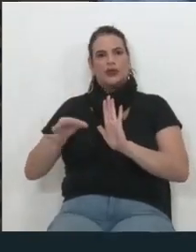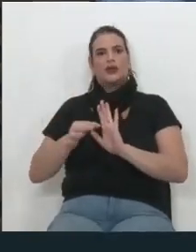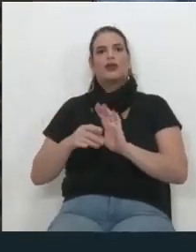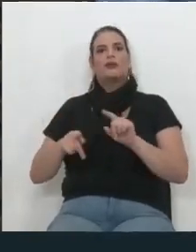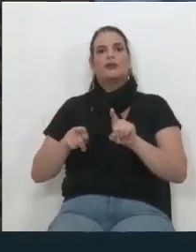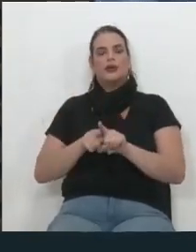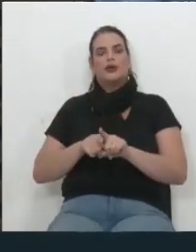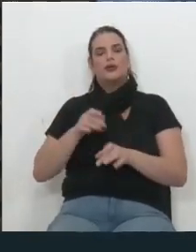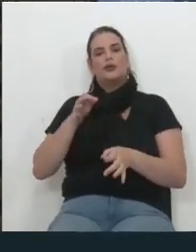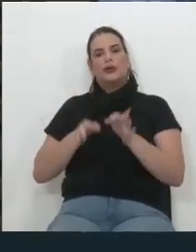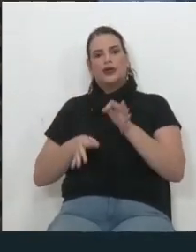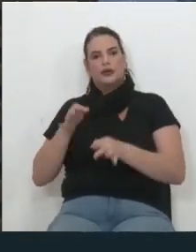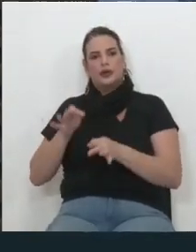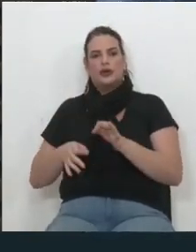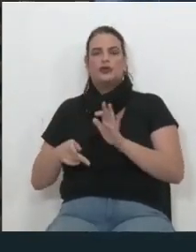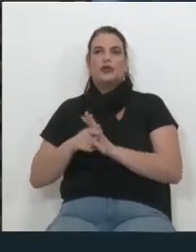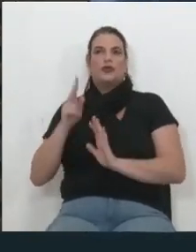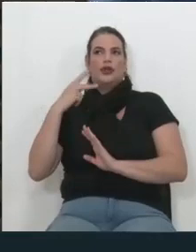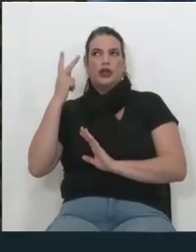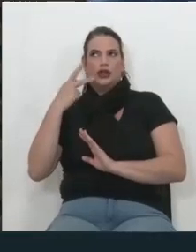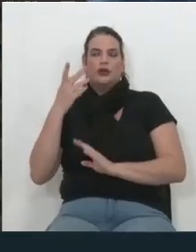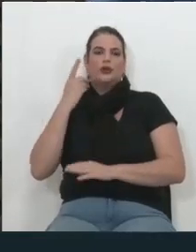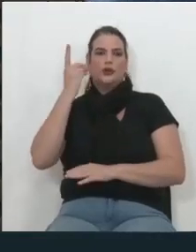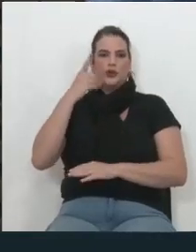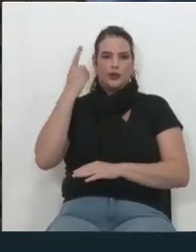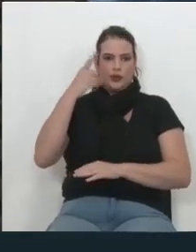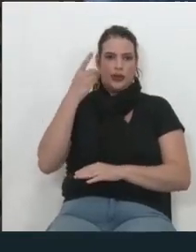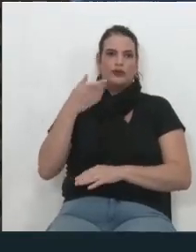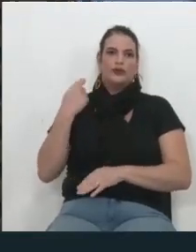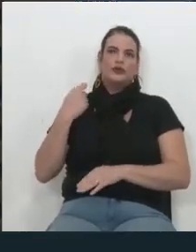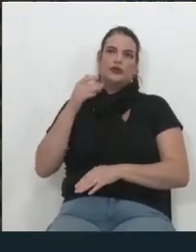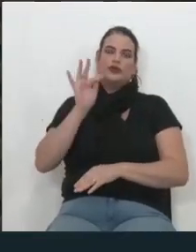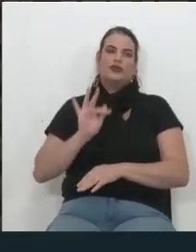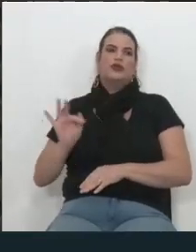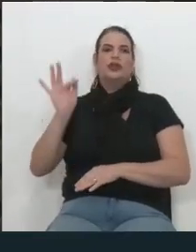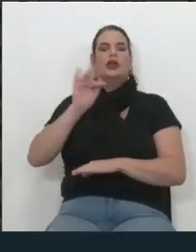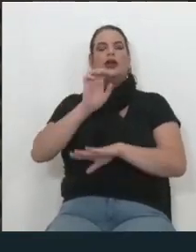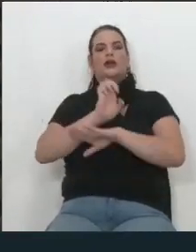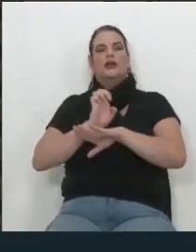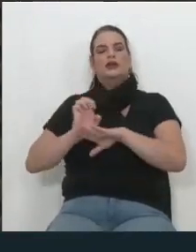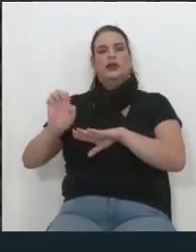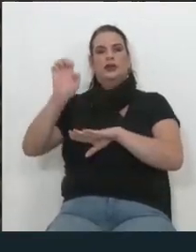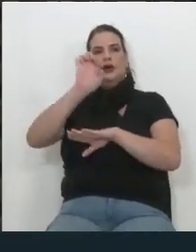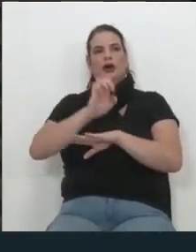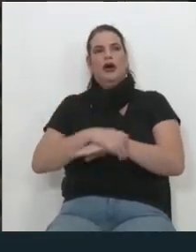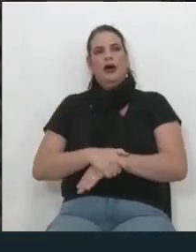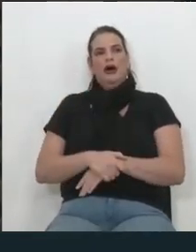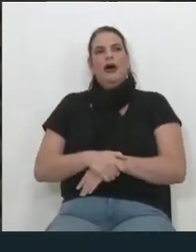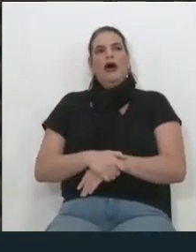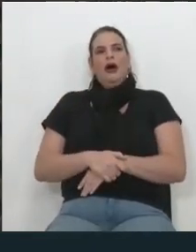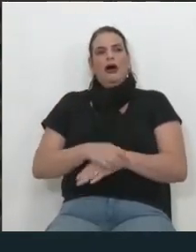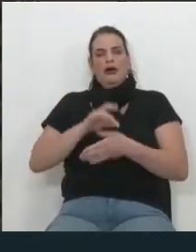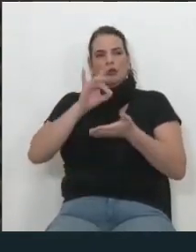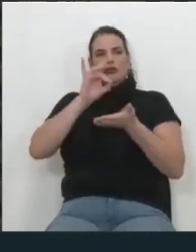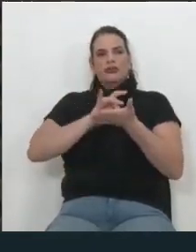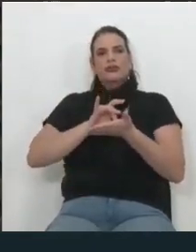parlamentares, sejam dos vereadores, sejam dos deputados federais ou estaduais, que realmente